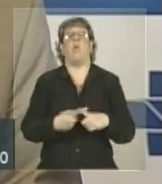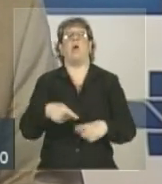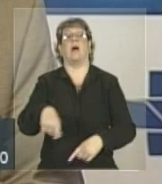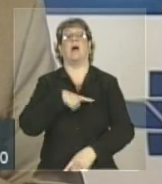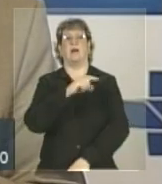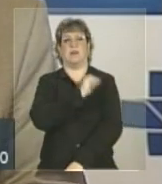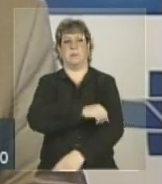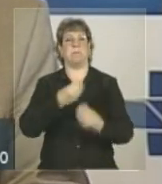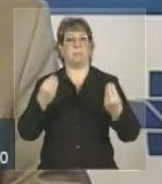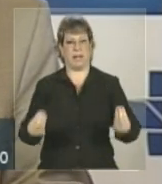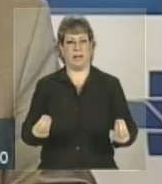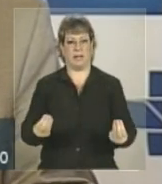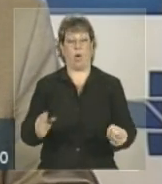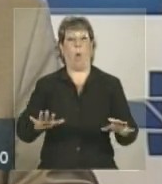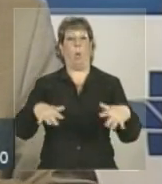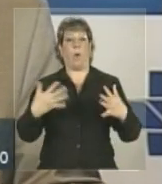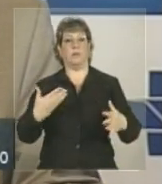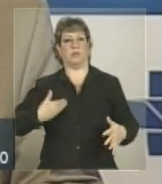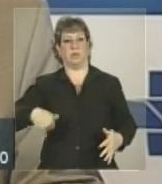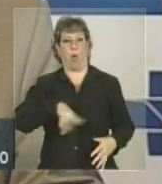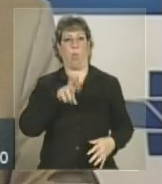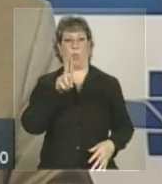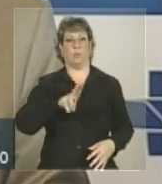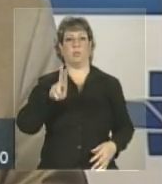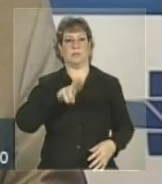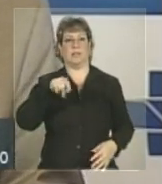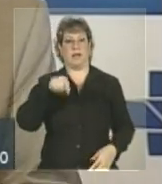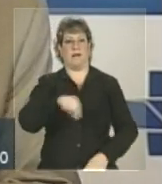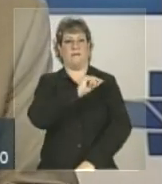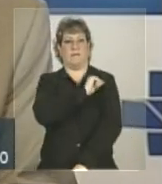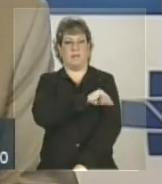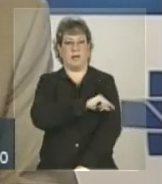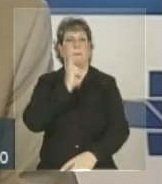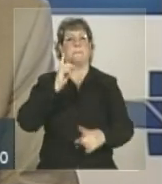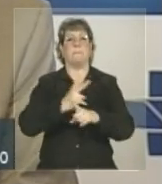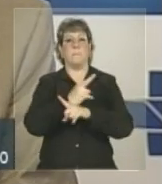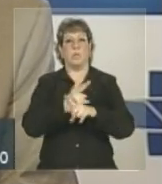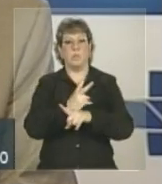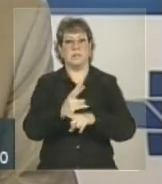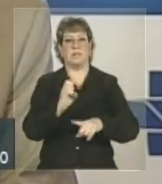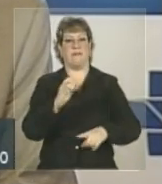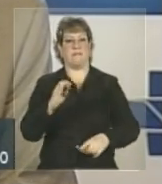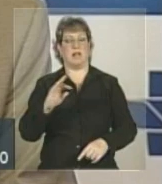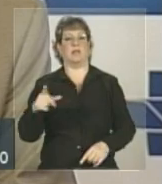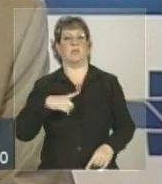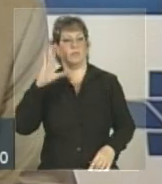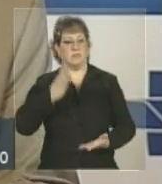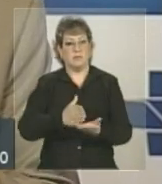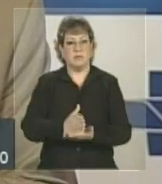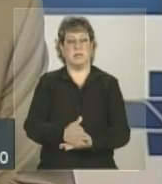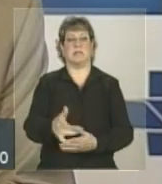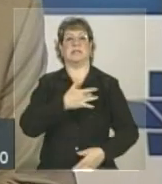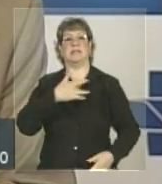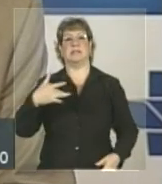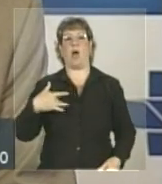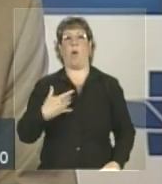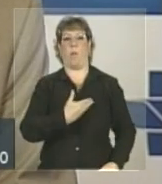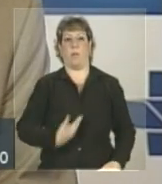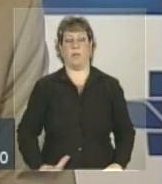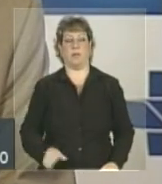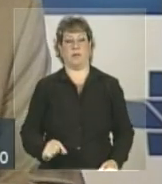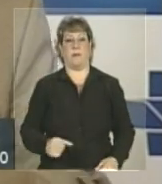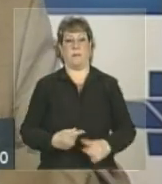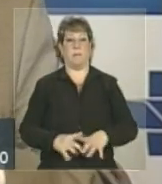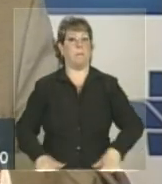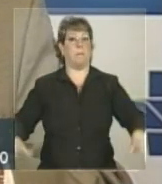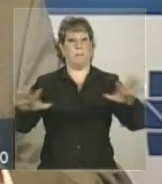Né? Quando a gente utiliza uma vacina como a vacina de influenza, a gente busca um efeito determinado em saúde pública. Né? A vacina contra